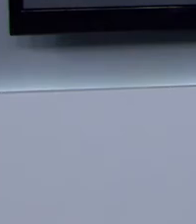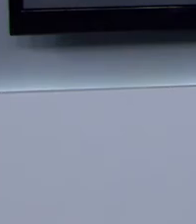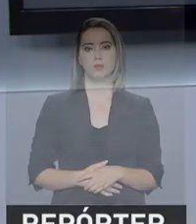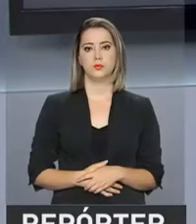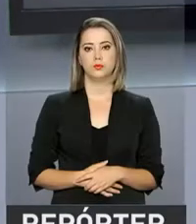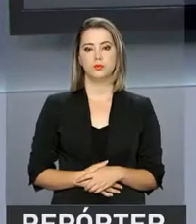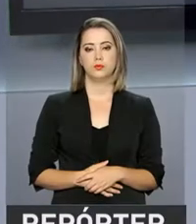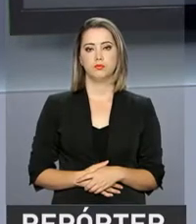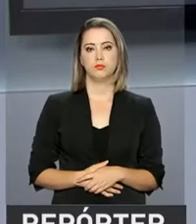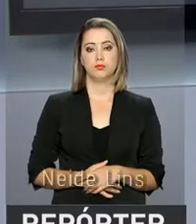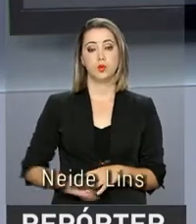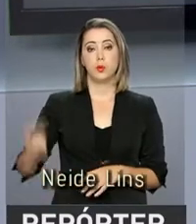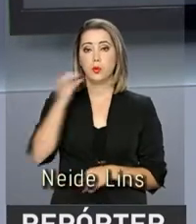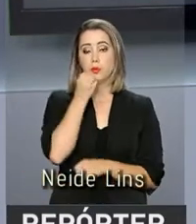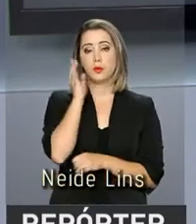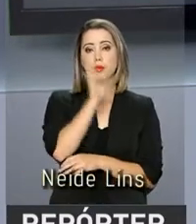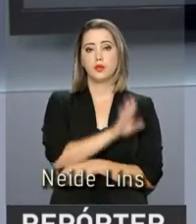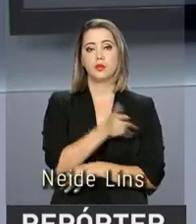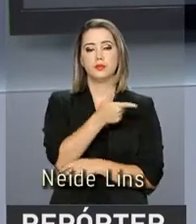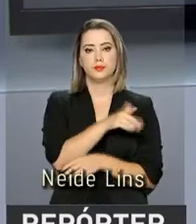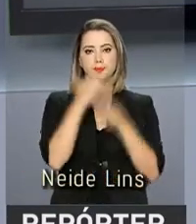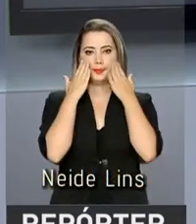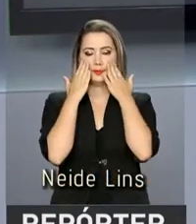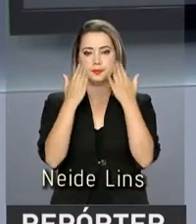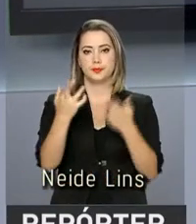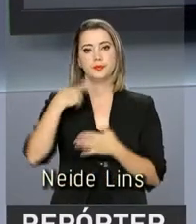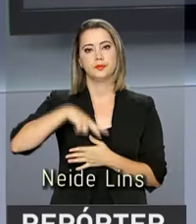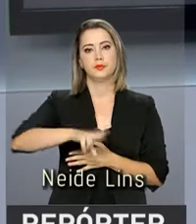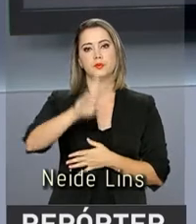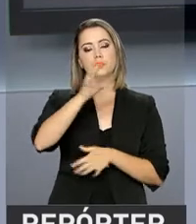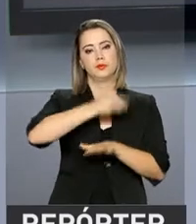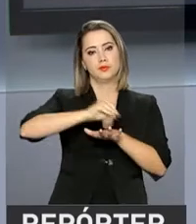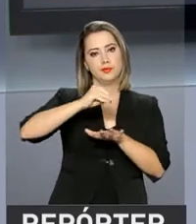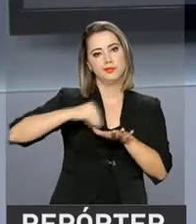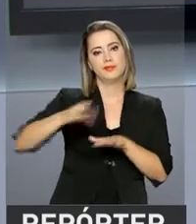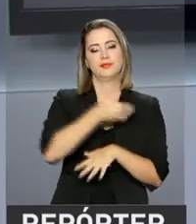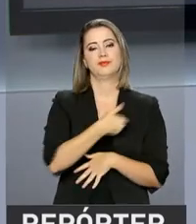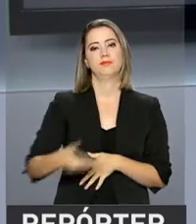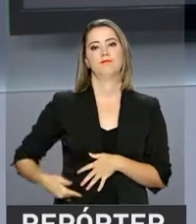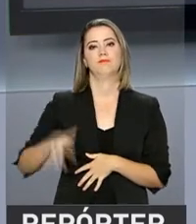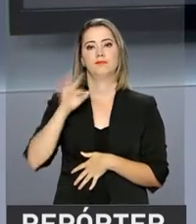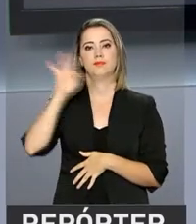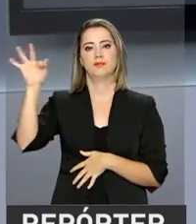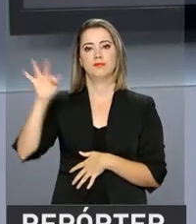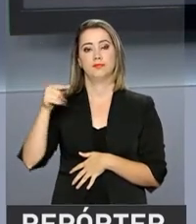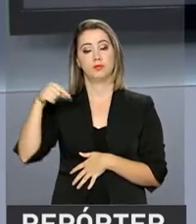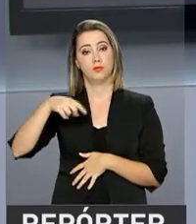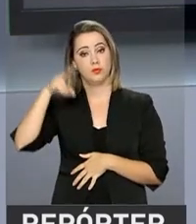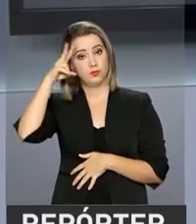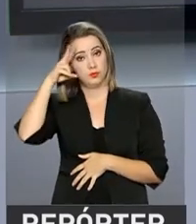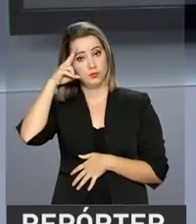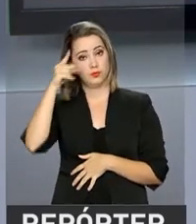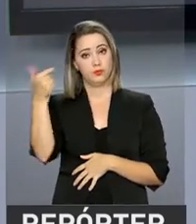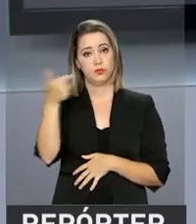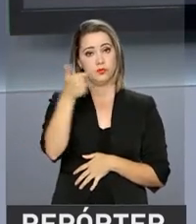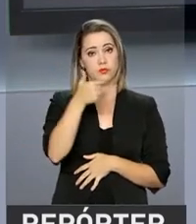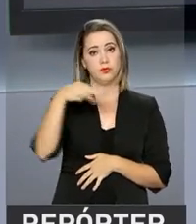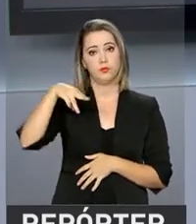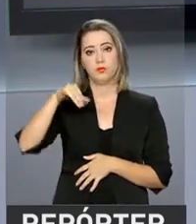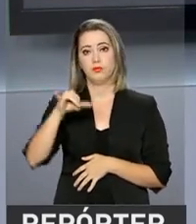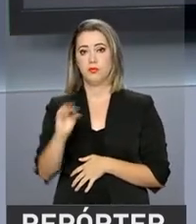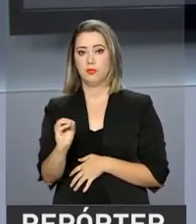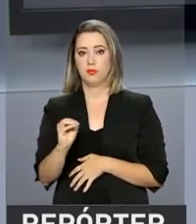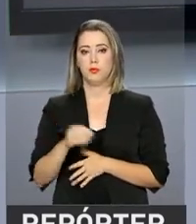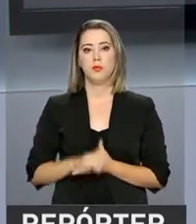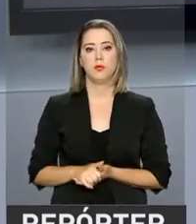o a boa tarde começa agora repórter nbr com as notícias do governo federal desta segunda-feira 22